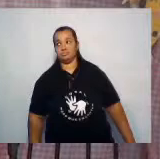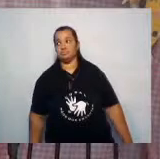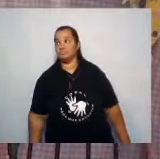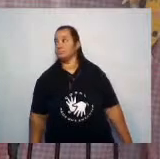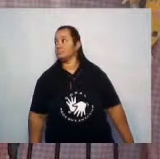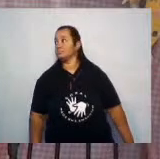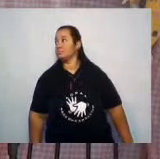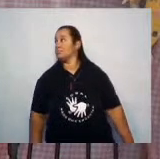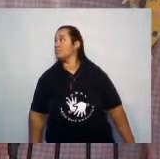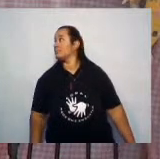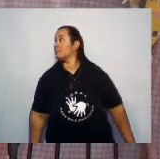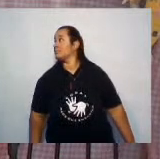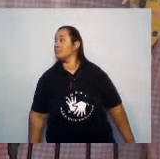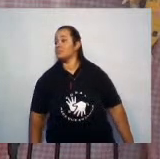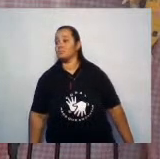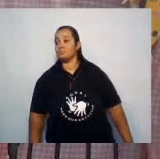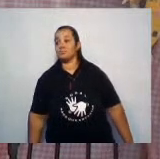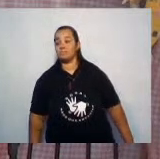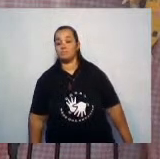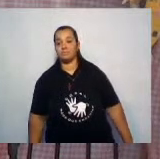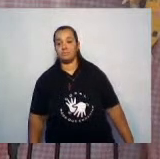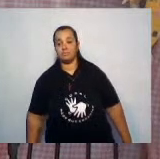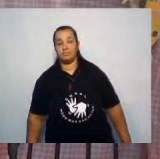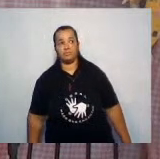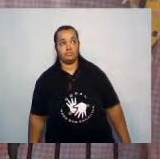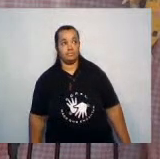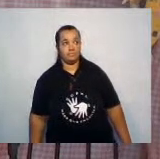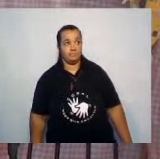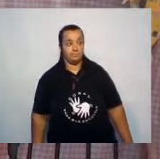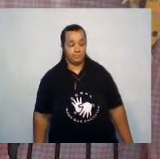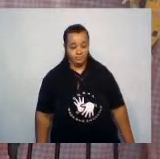tá bom? E curtam bastante nessa noite.